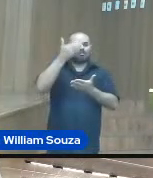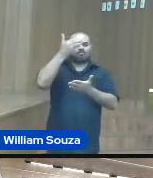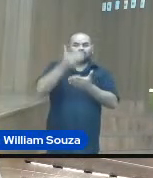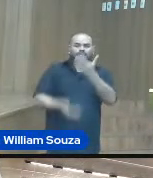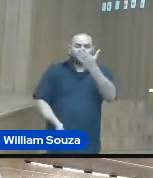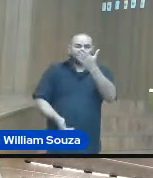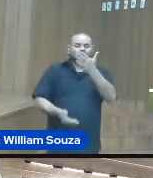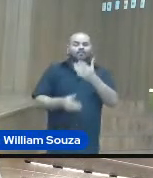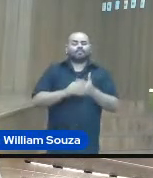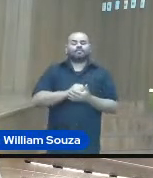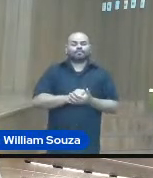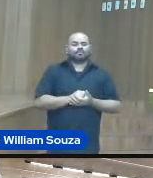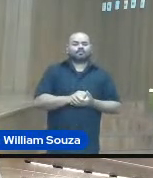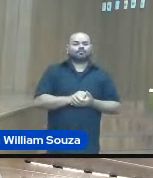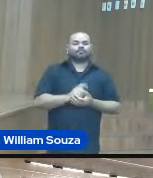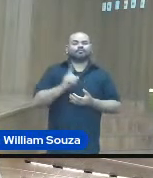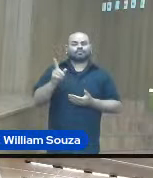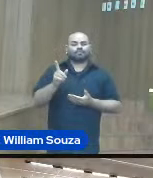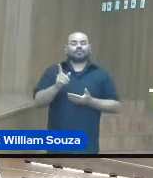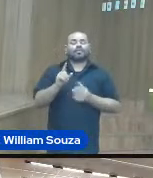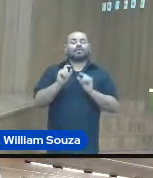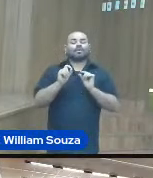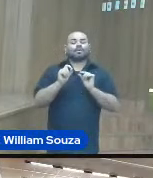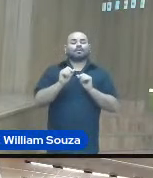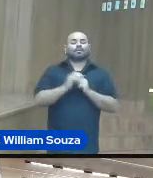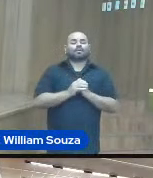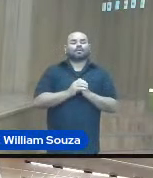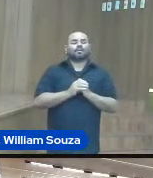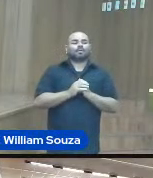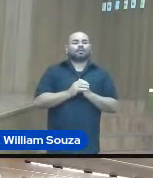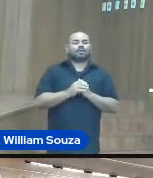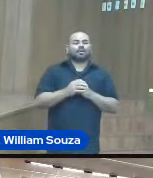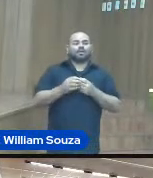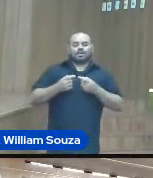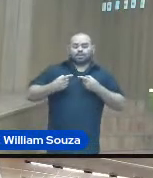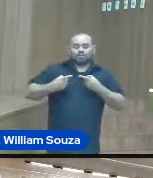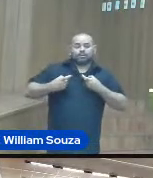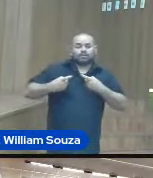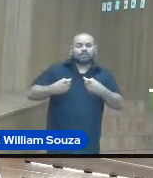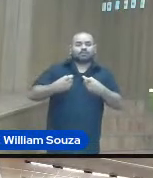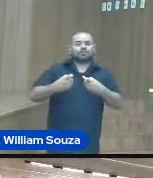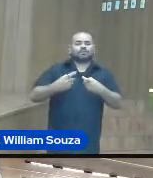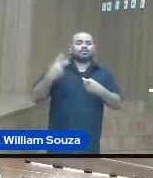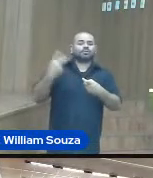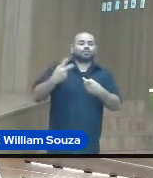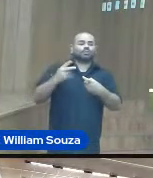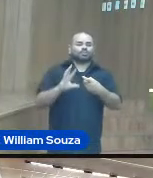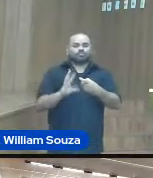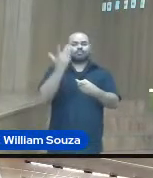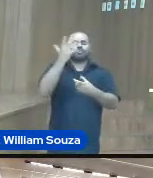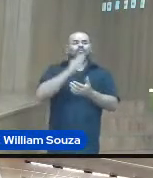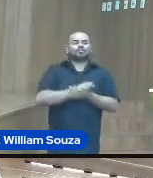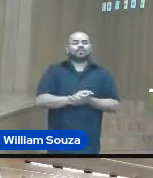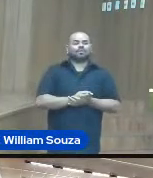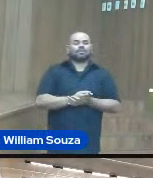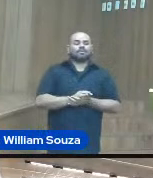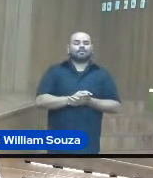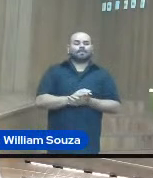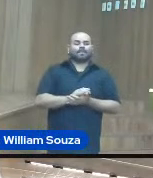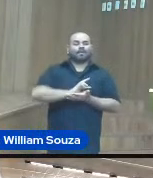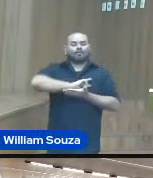E eles estavam partindo para uma nova guerra. Então houve uma grande fuga de cientistas